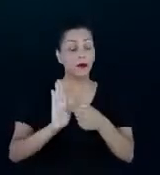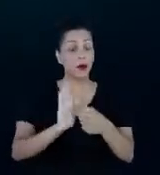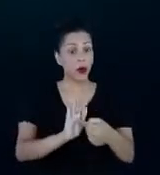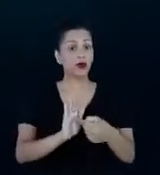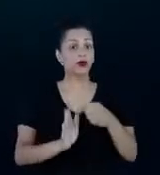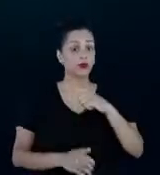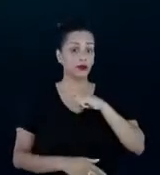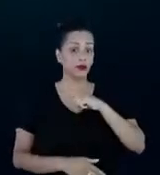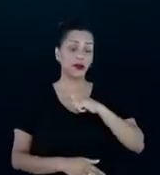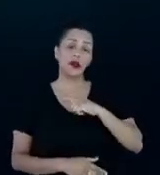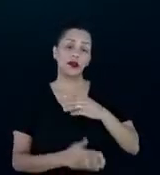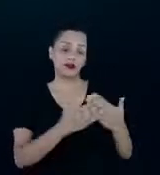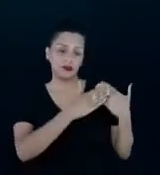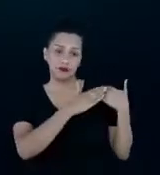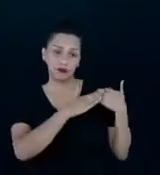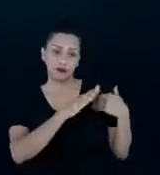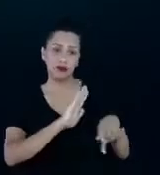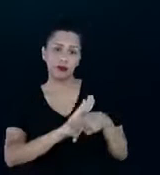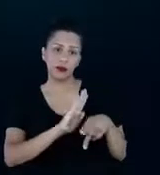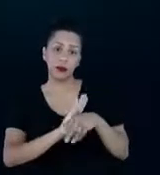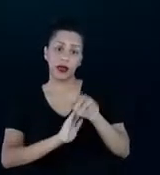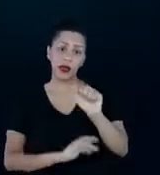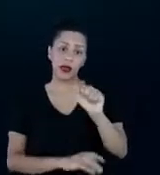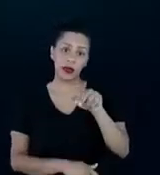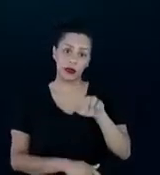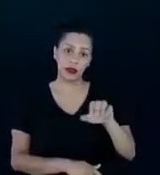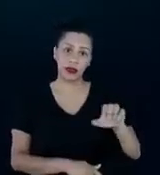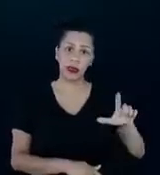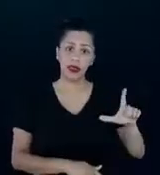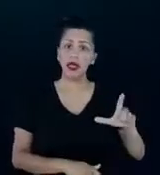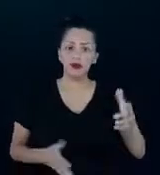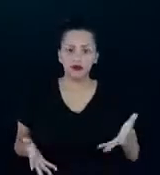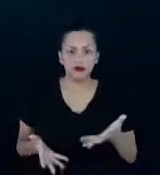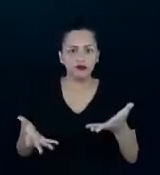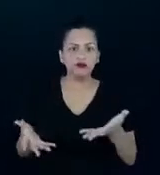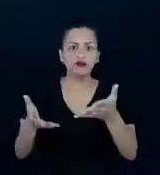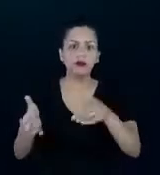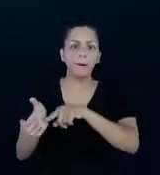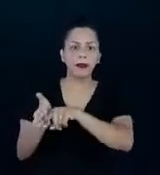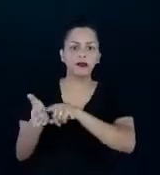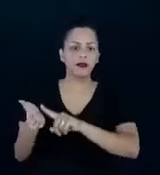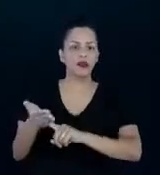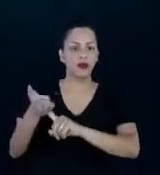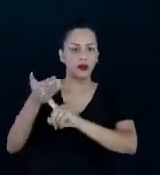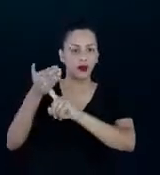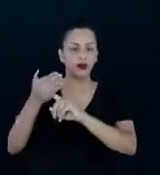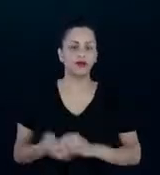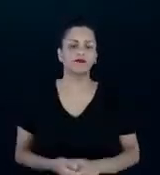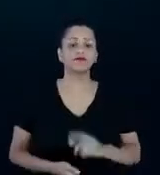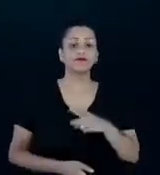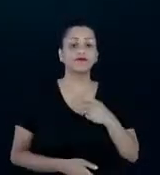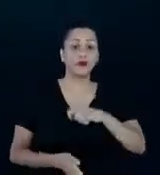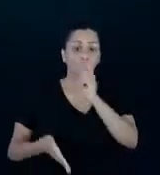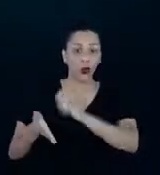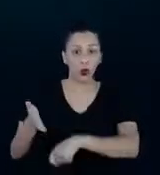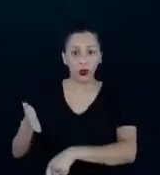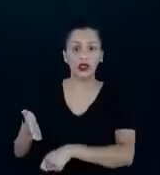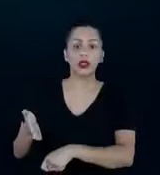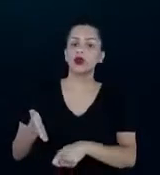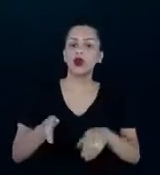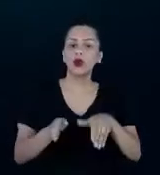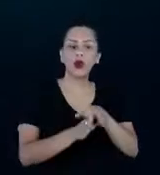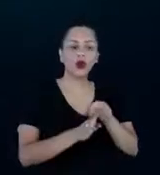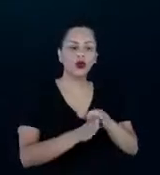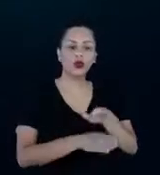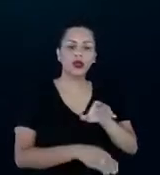assumir como fomentadora da pesquisa tecnológica. A BIPT contratou a Deloitte, uma grande consultoria, que